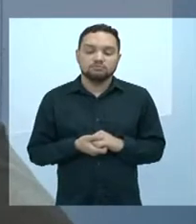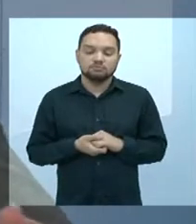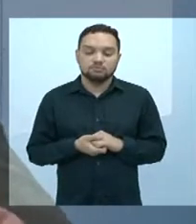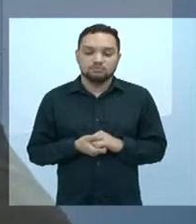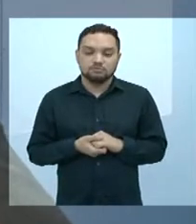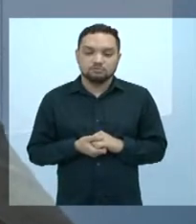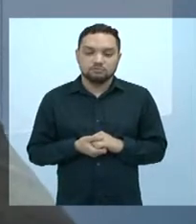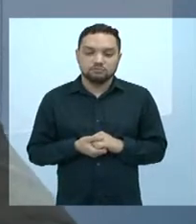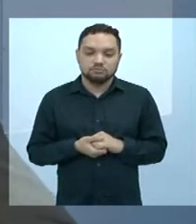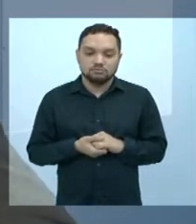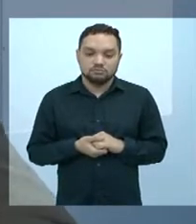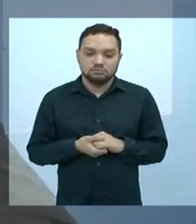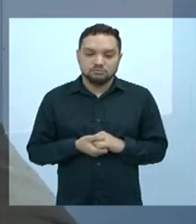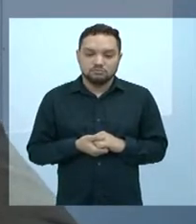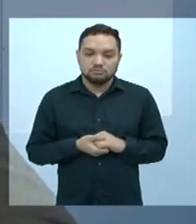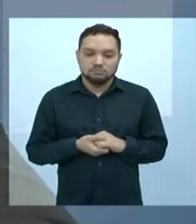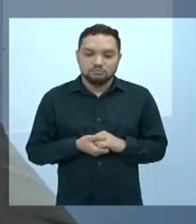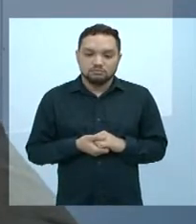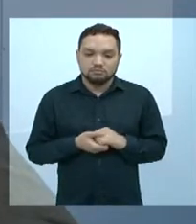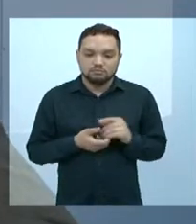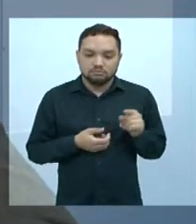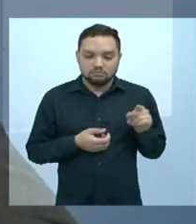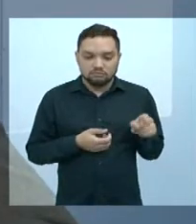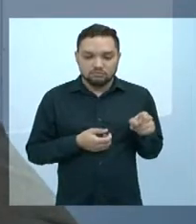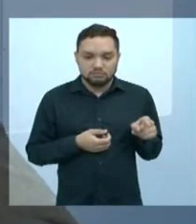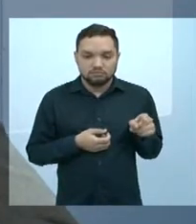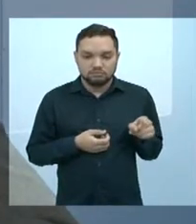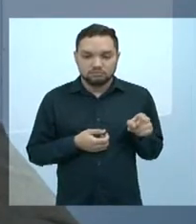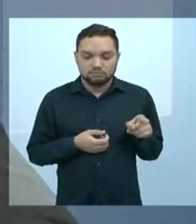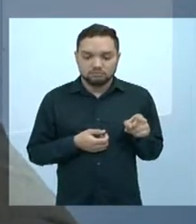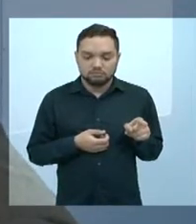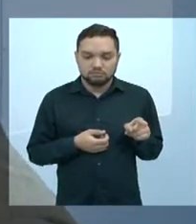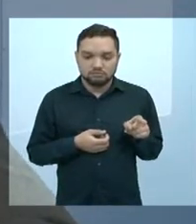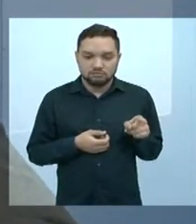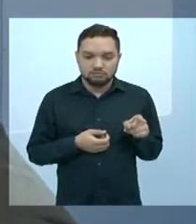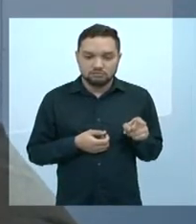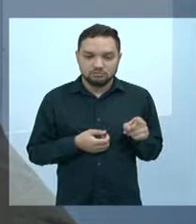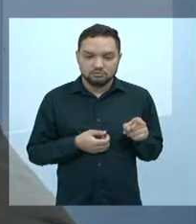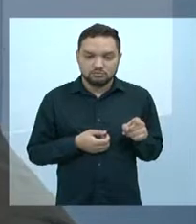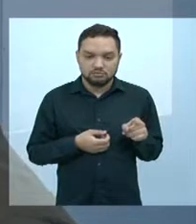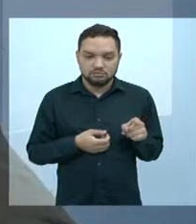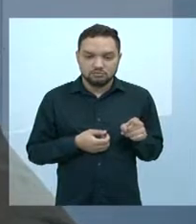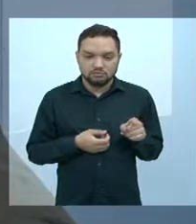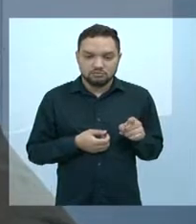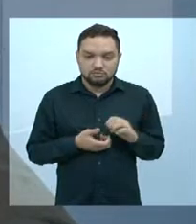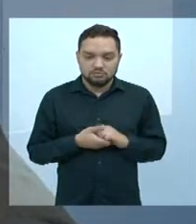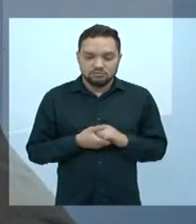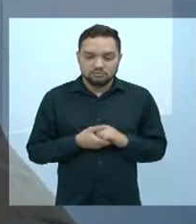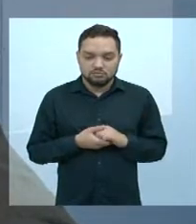ao leito de uma administração que, de alguma maneira, é sua herdeira.